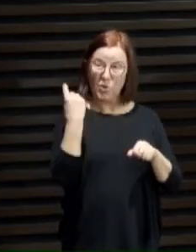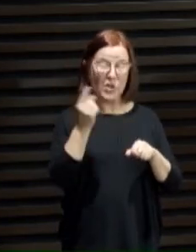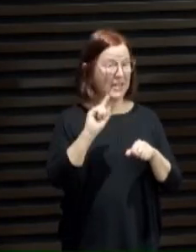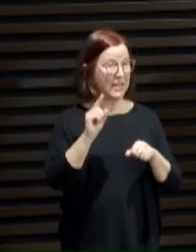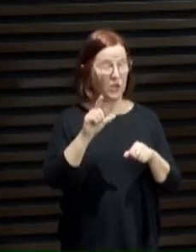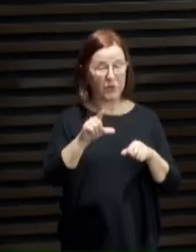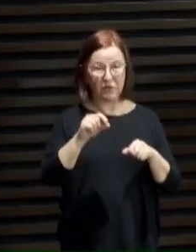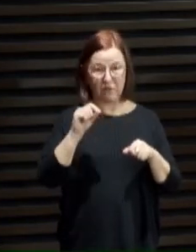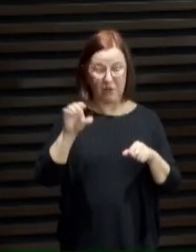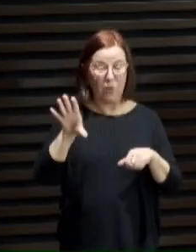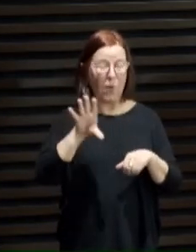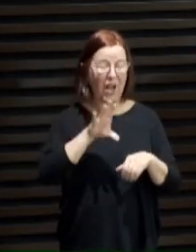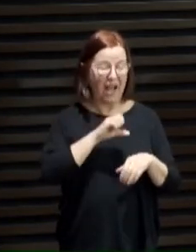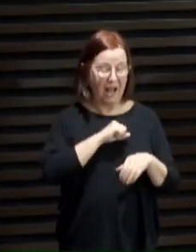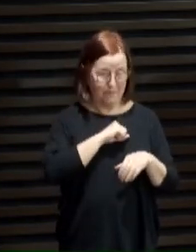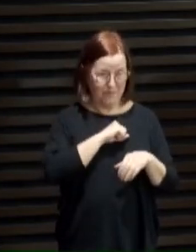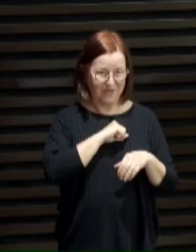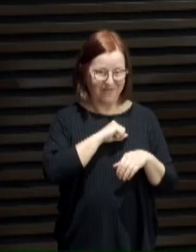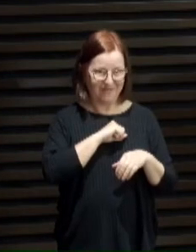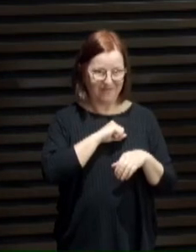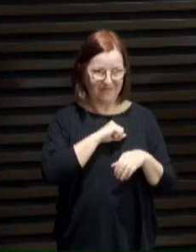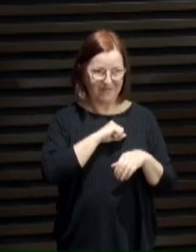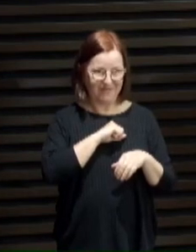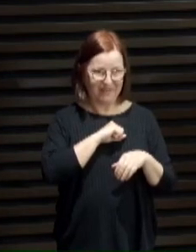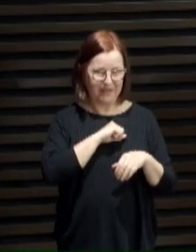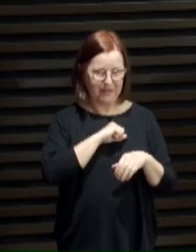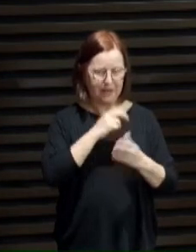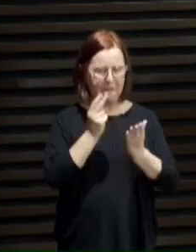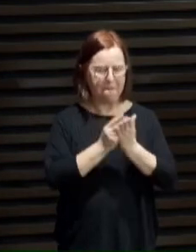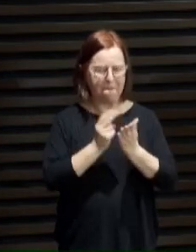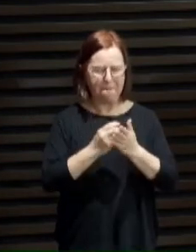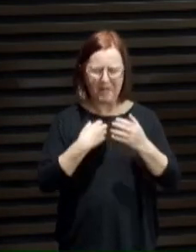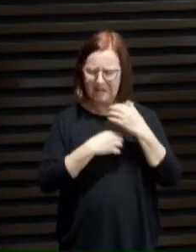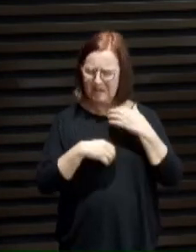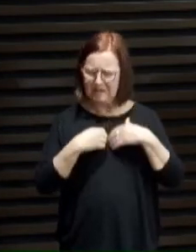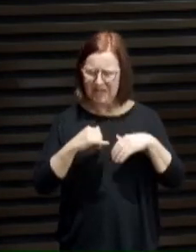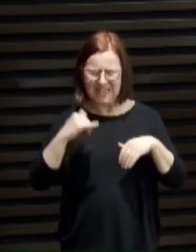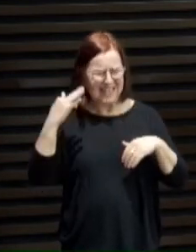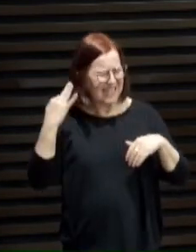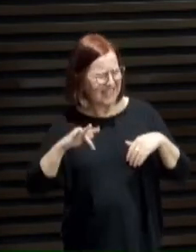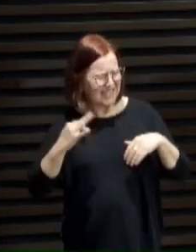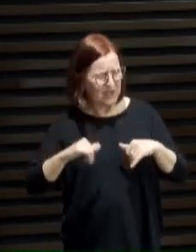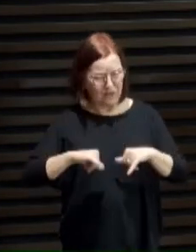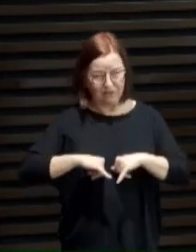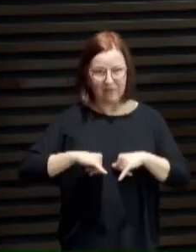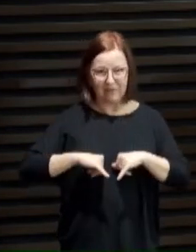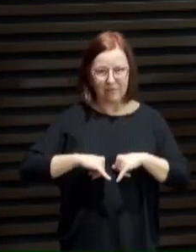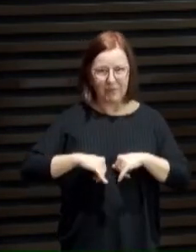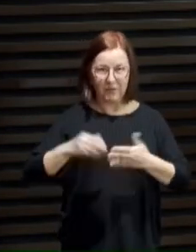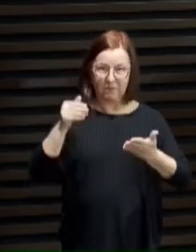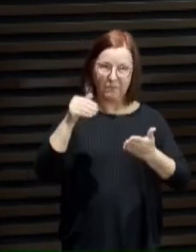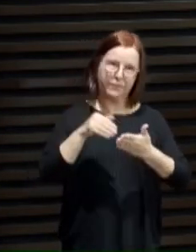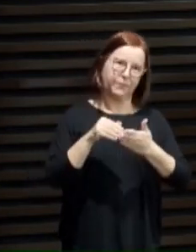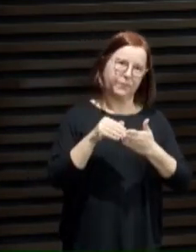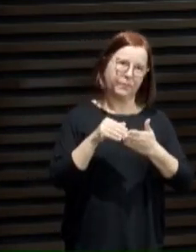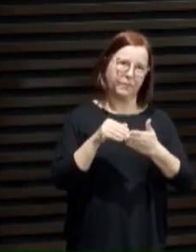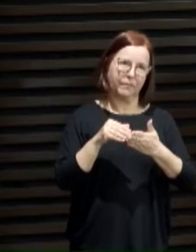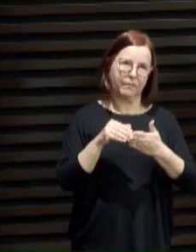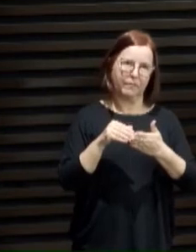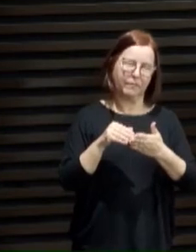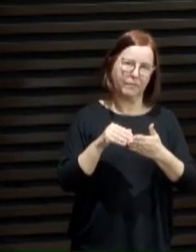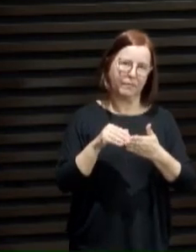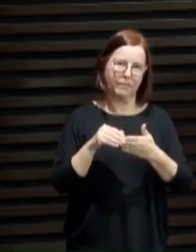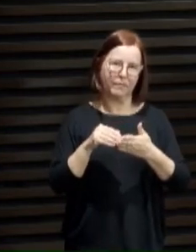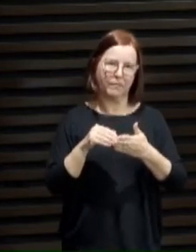por detrás da angústia, da dor e do sofrimento derradeiro, a gente não